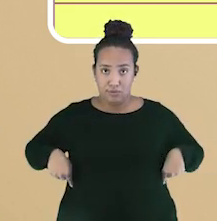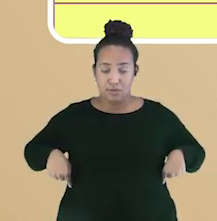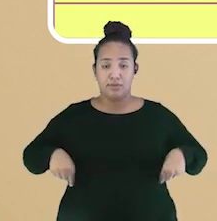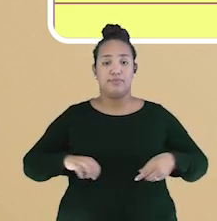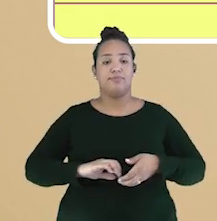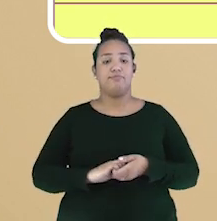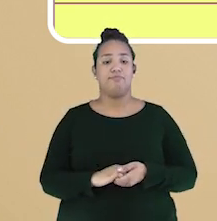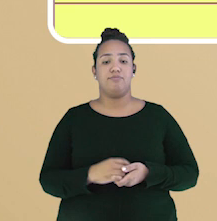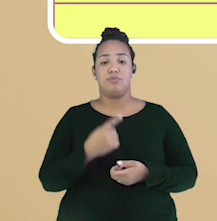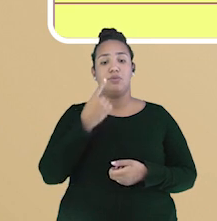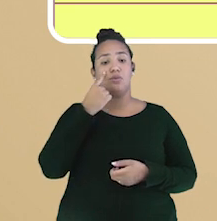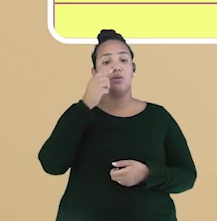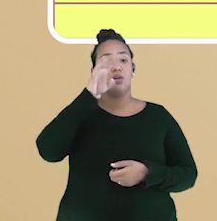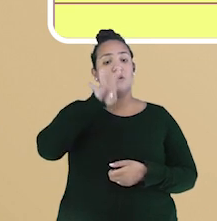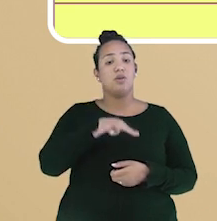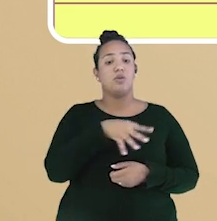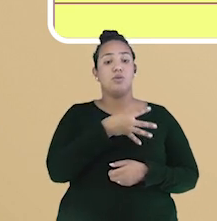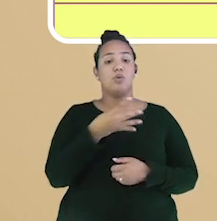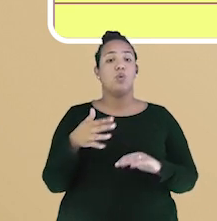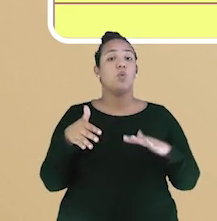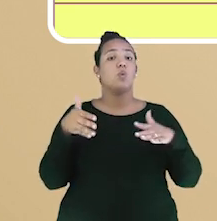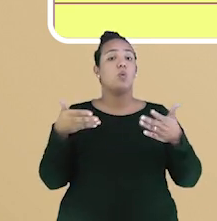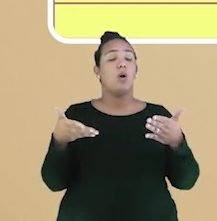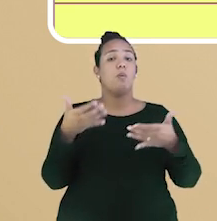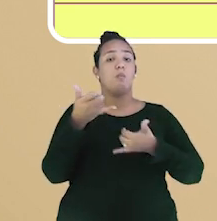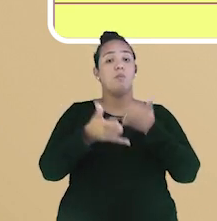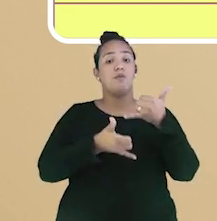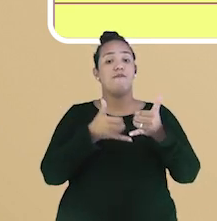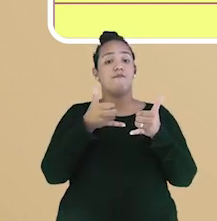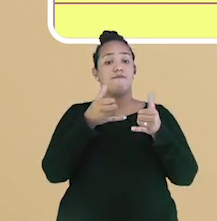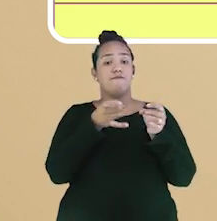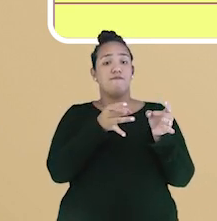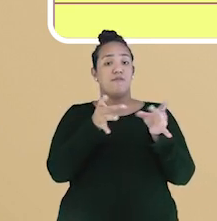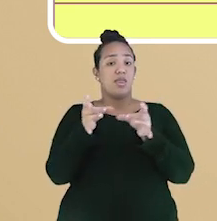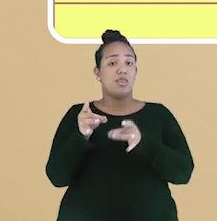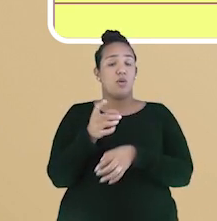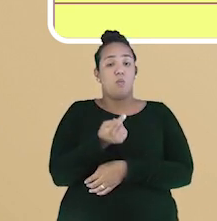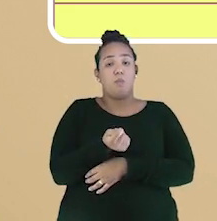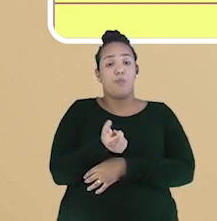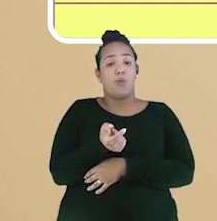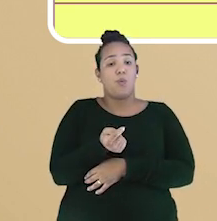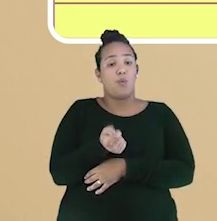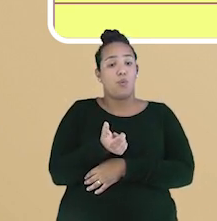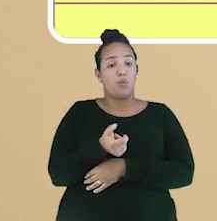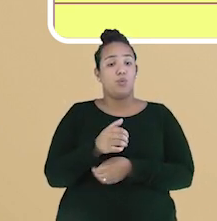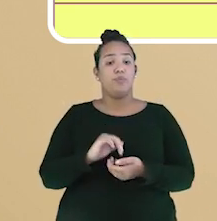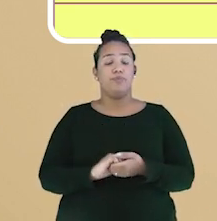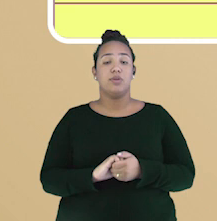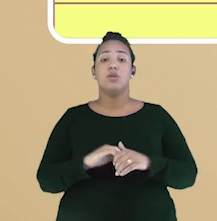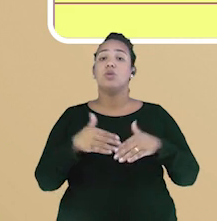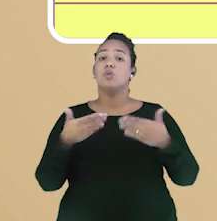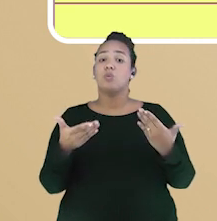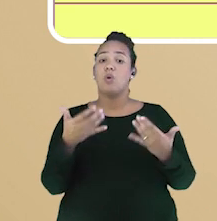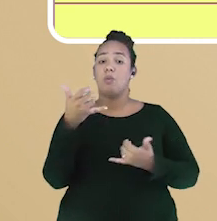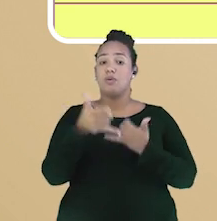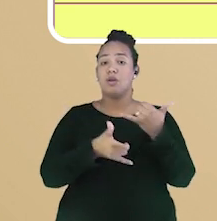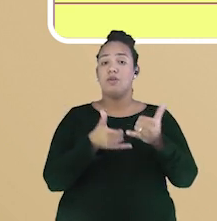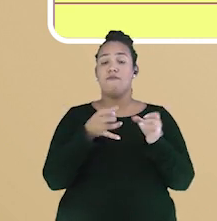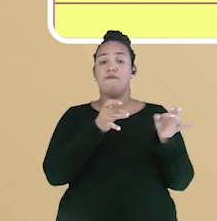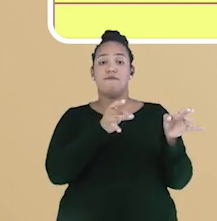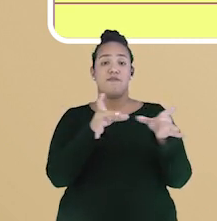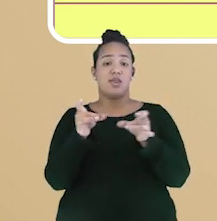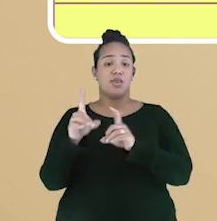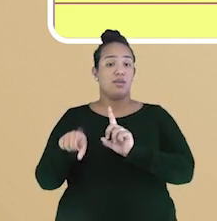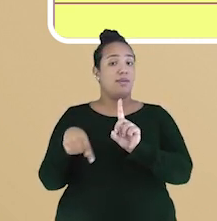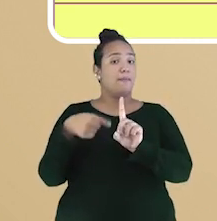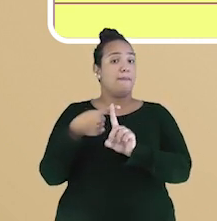observando a tabela Qual foi o brinquedo menos vendido e qual foi o mais